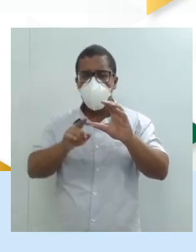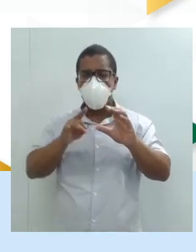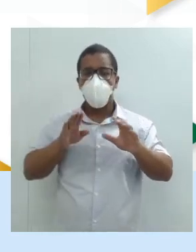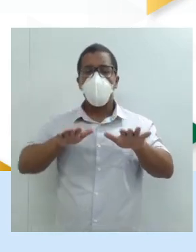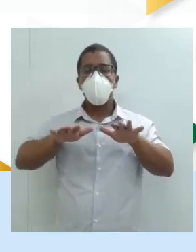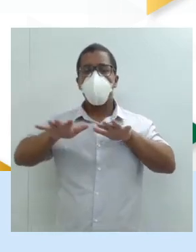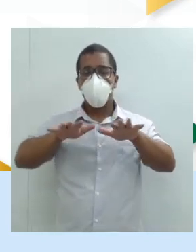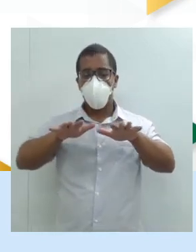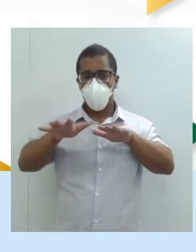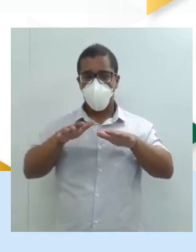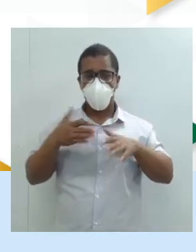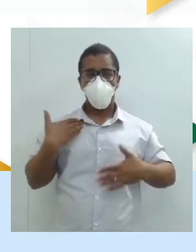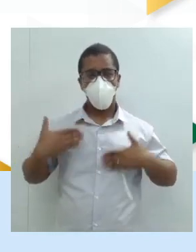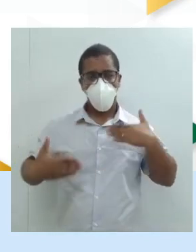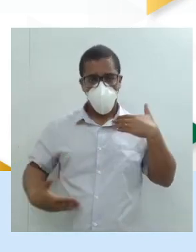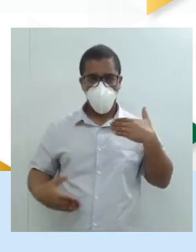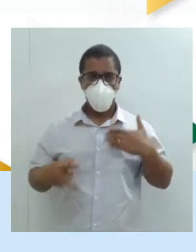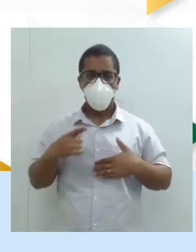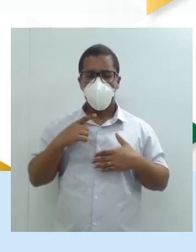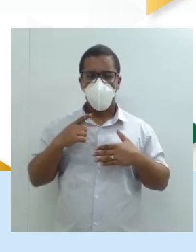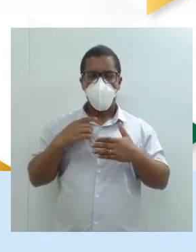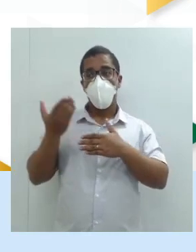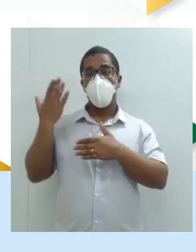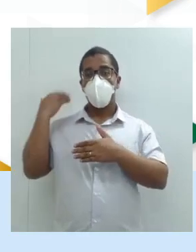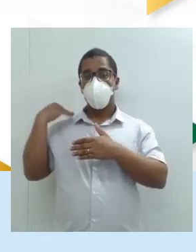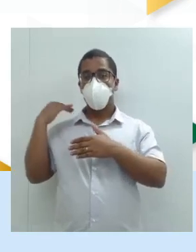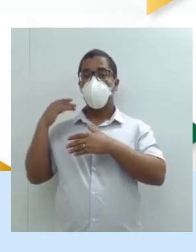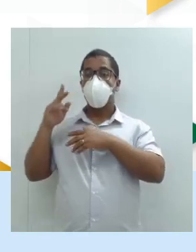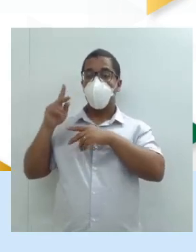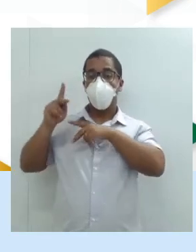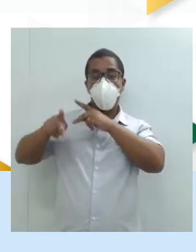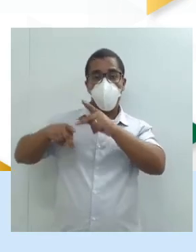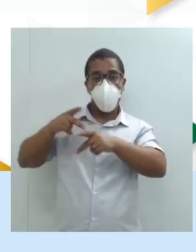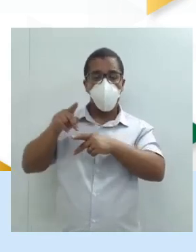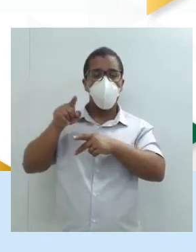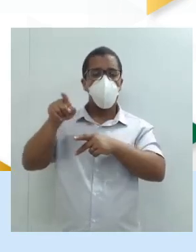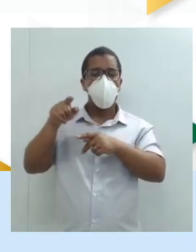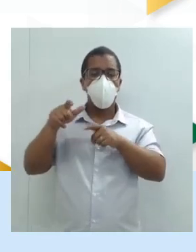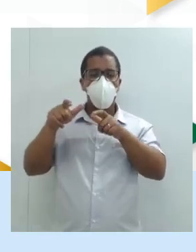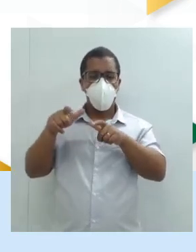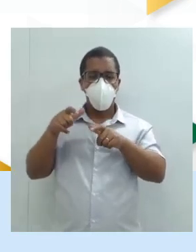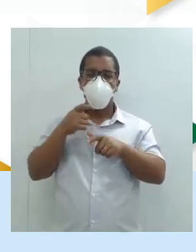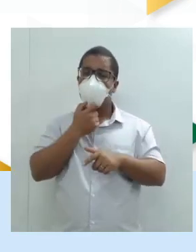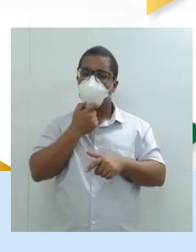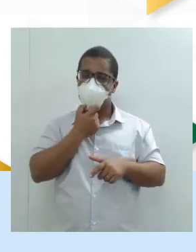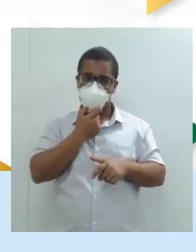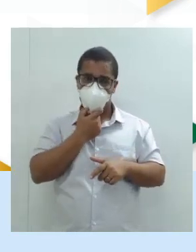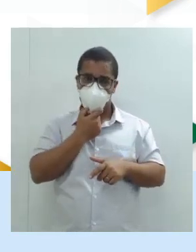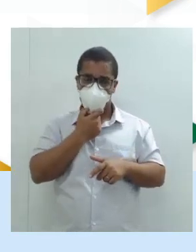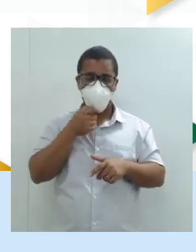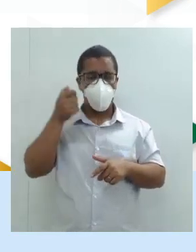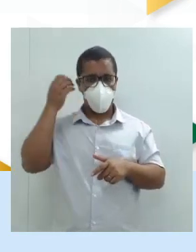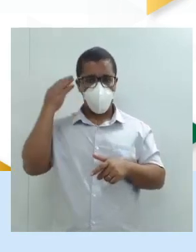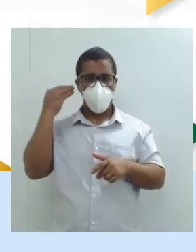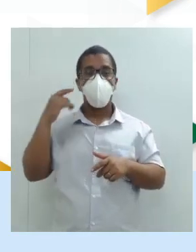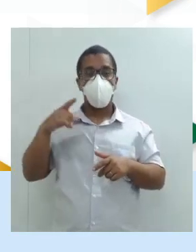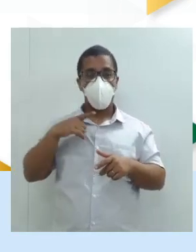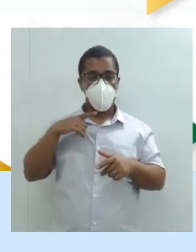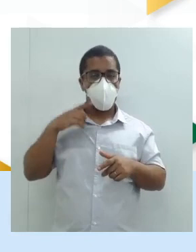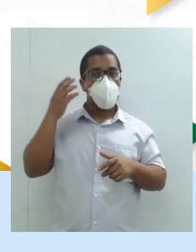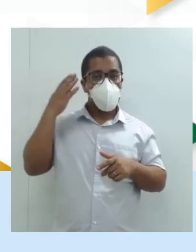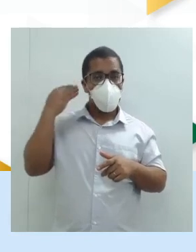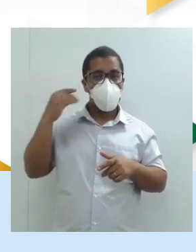movimento, originalmente das classes populares inglesas, né? E ainda tinha isso, tinham esportes que eram